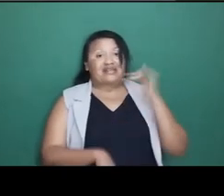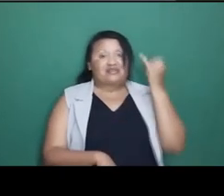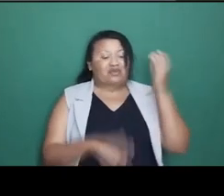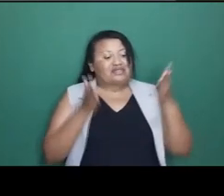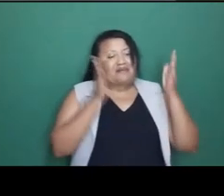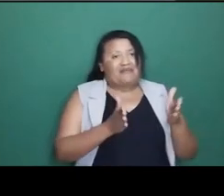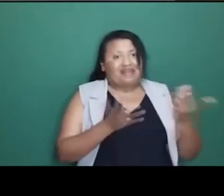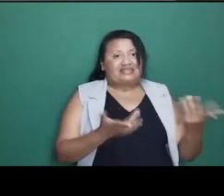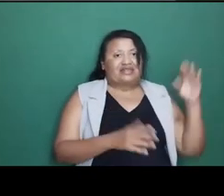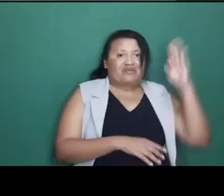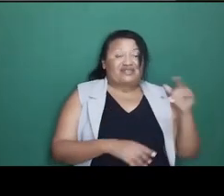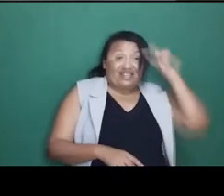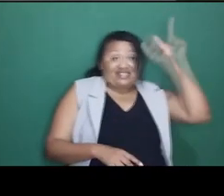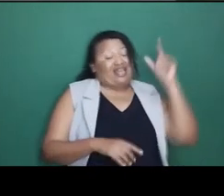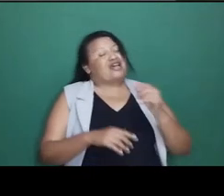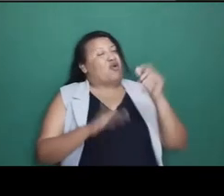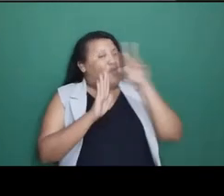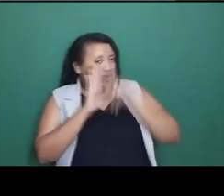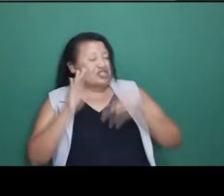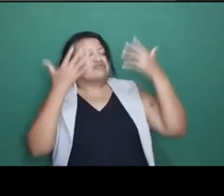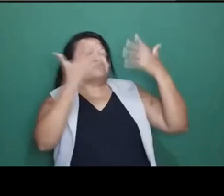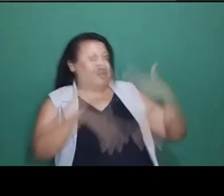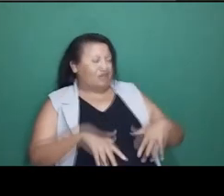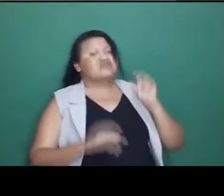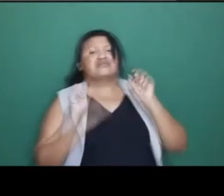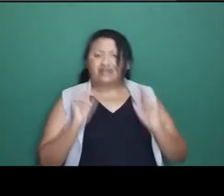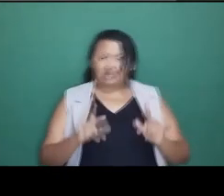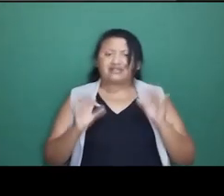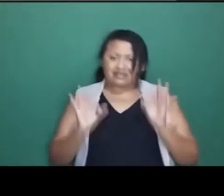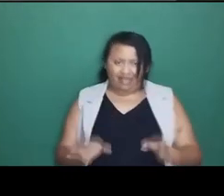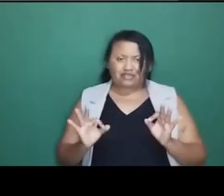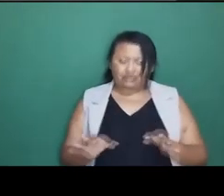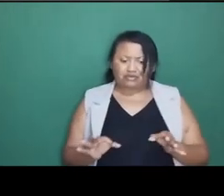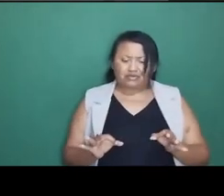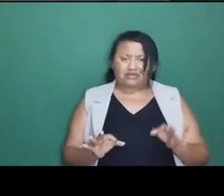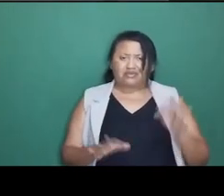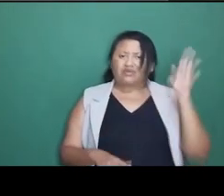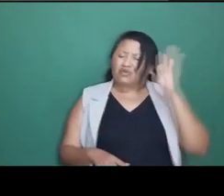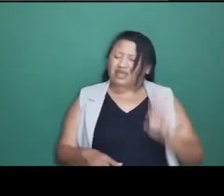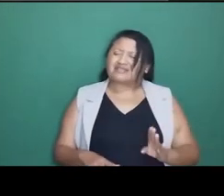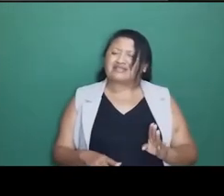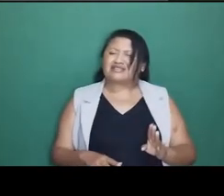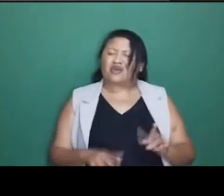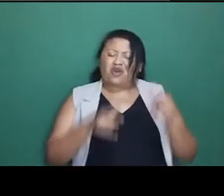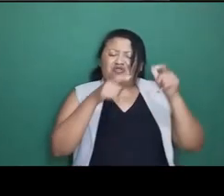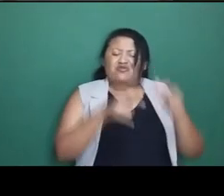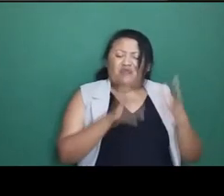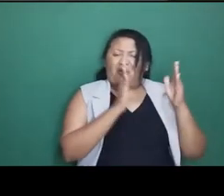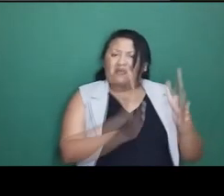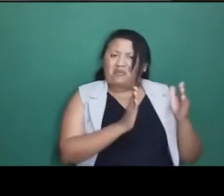a ideia de vir para trazer um projeto natural correto o Brasil era a parte